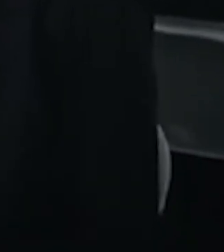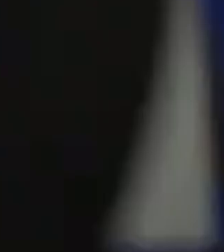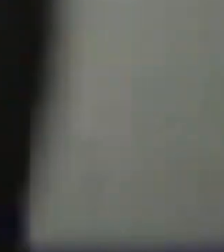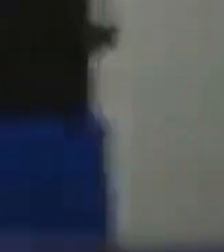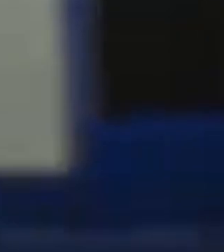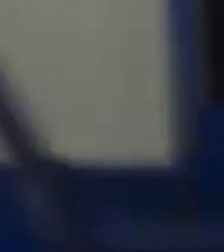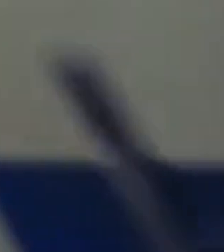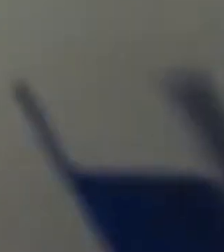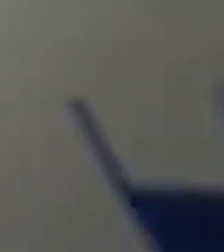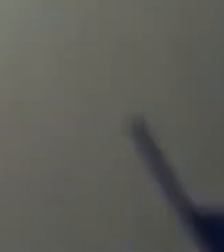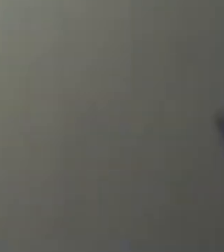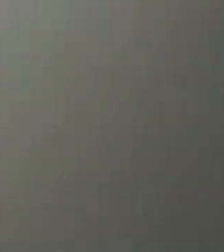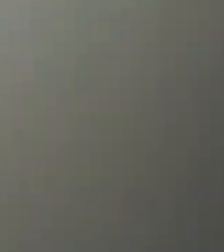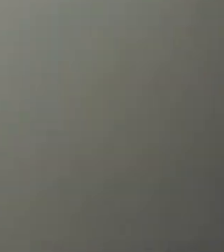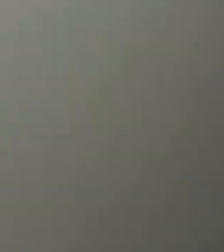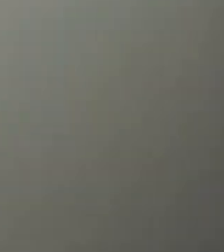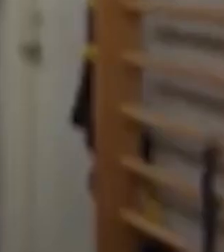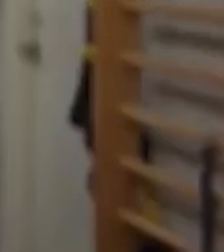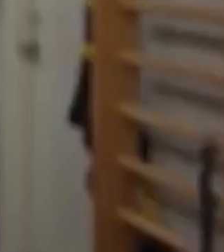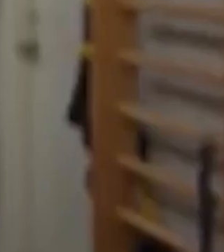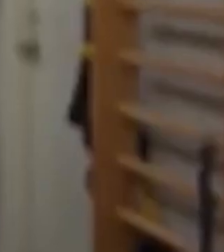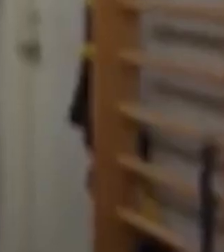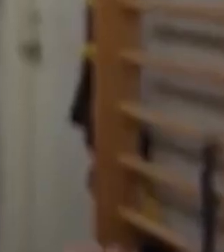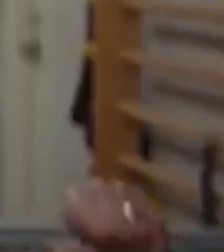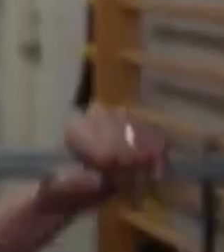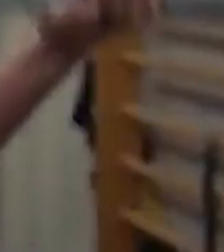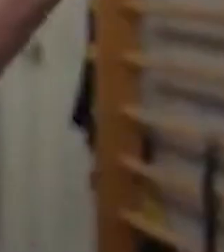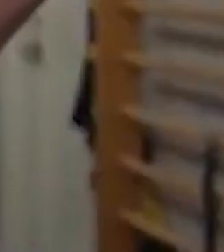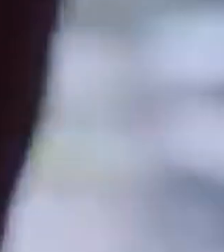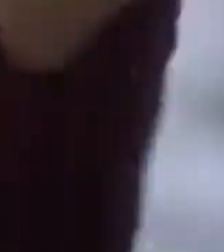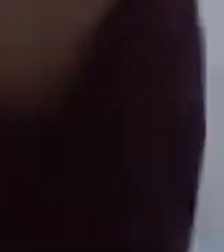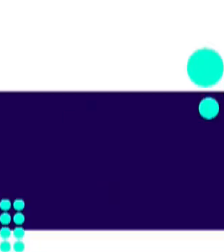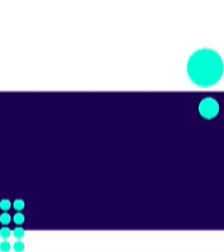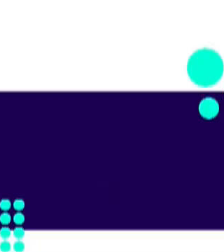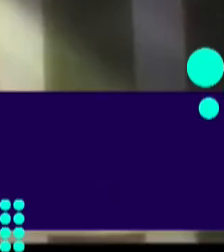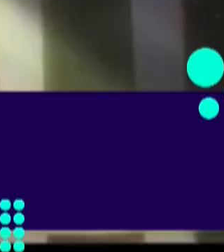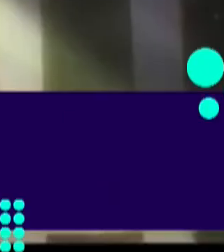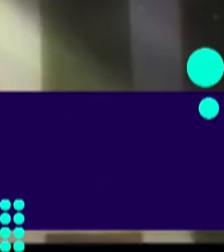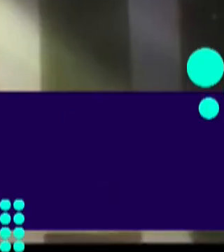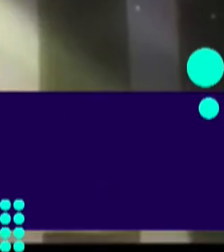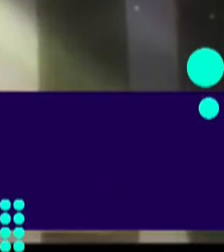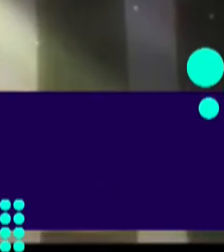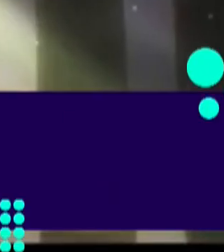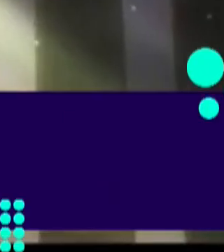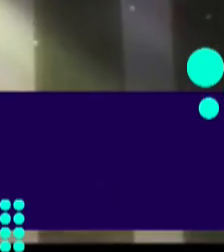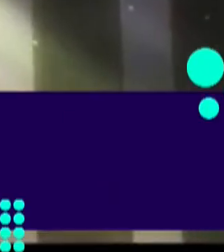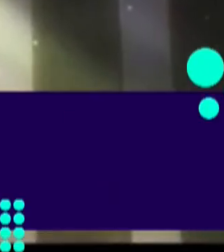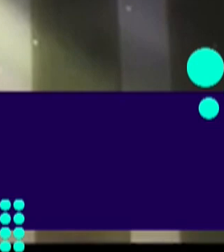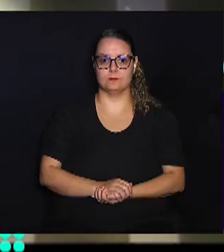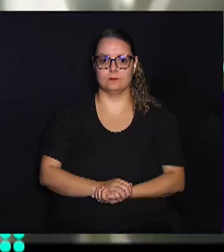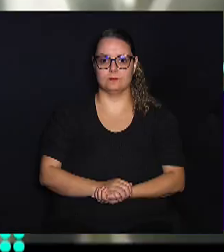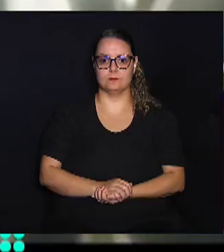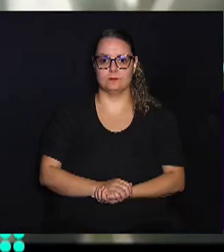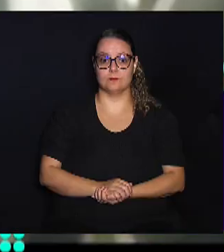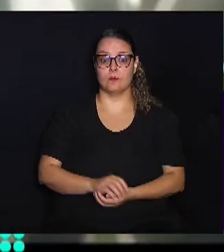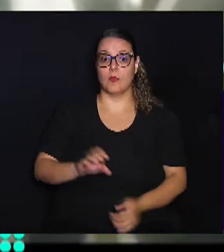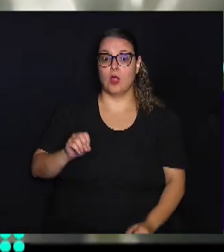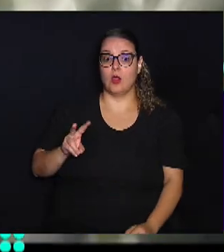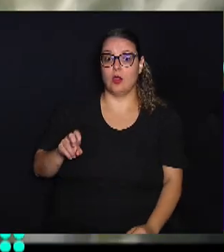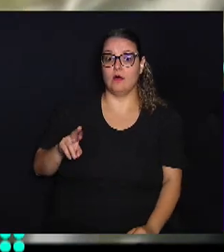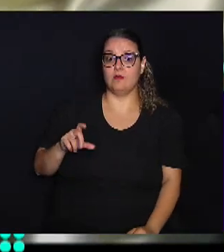side, left arm. I have to feel so brave to do this. Overlord, o reino